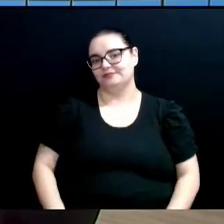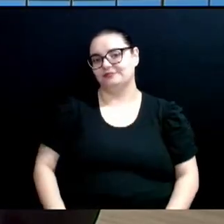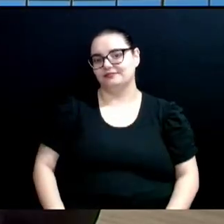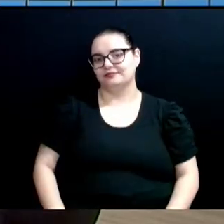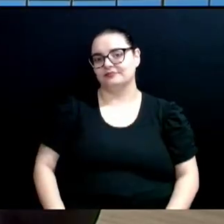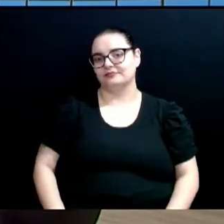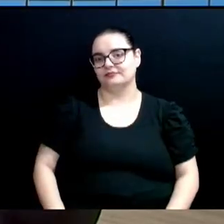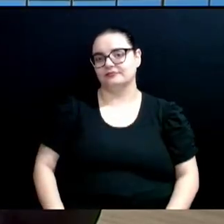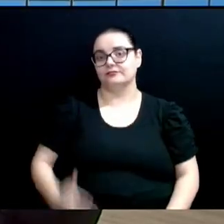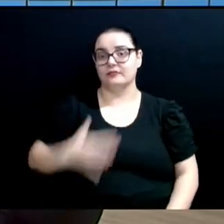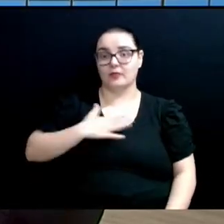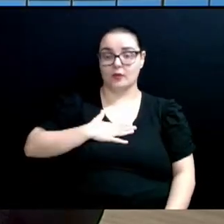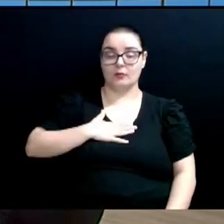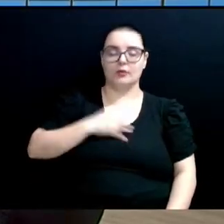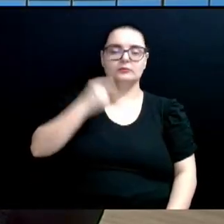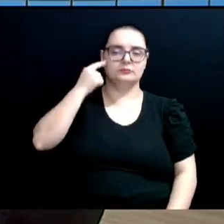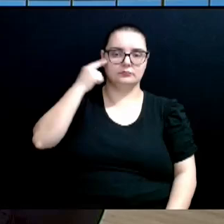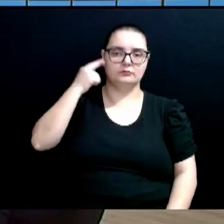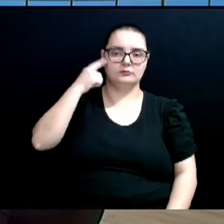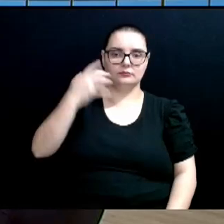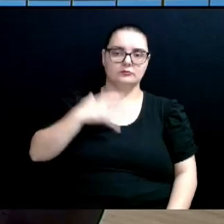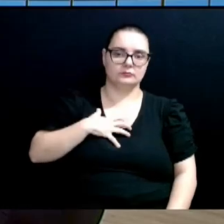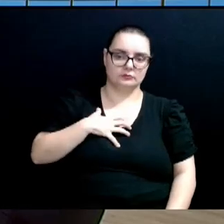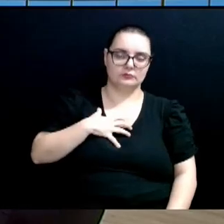de pensar,